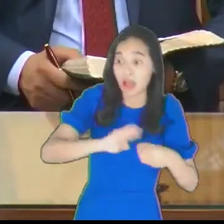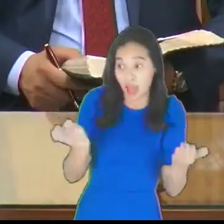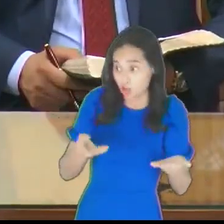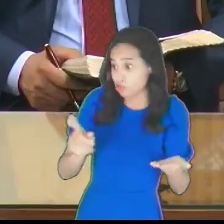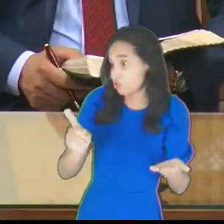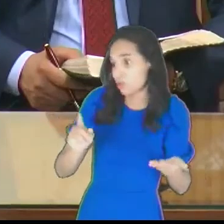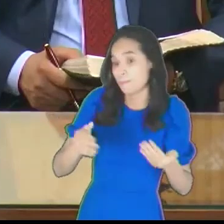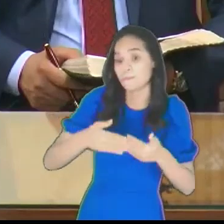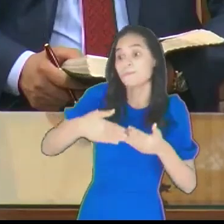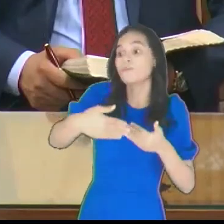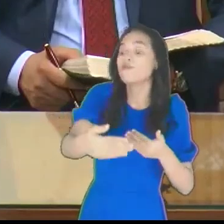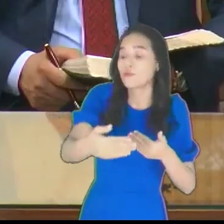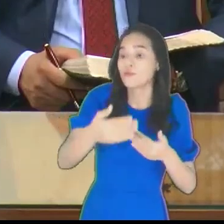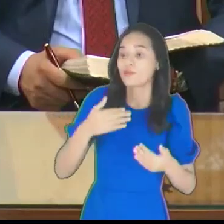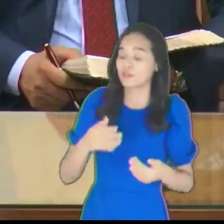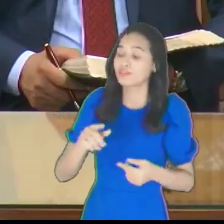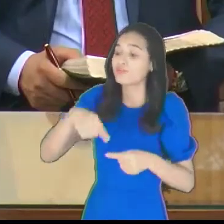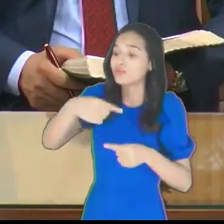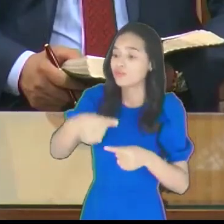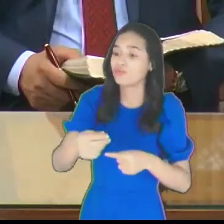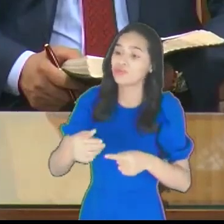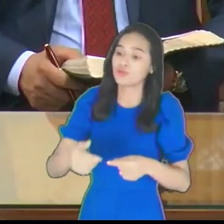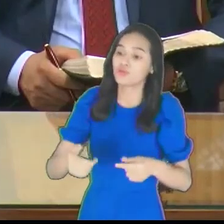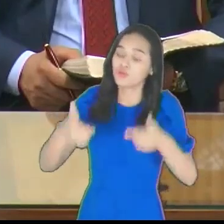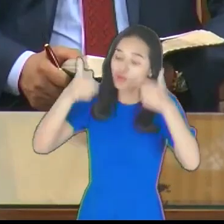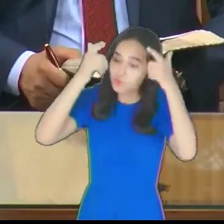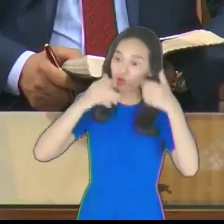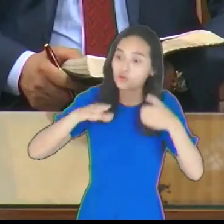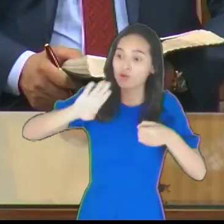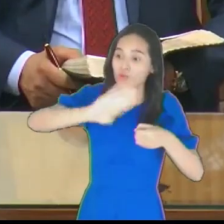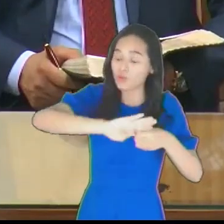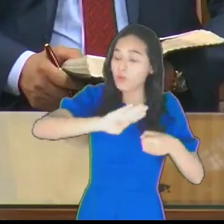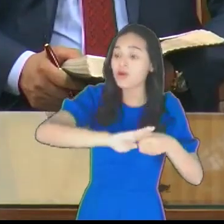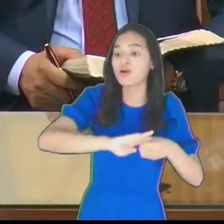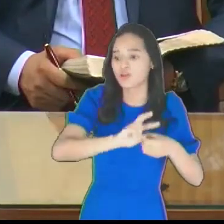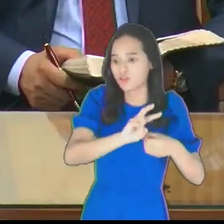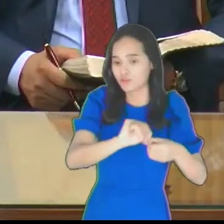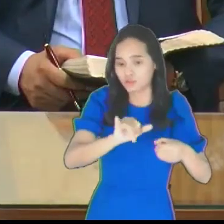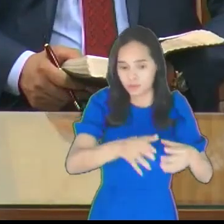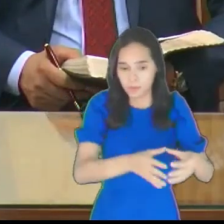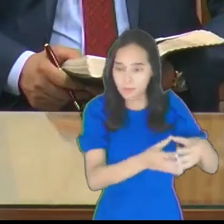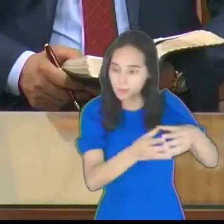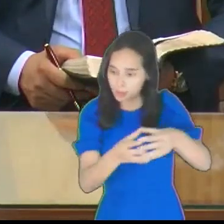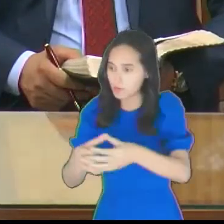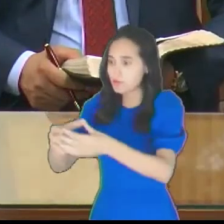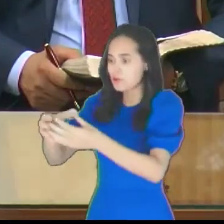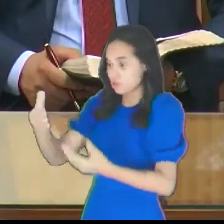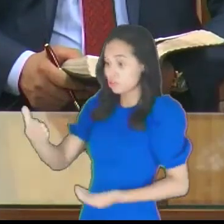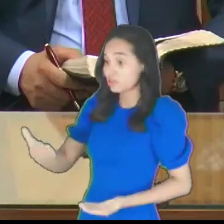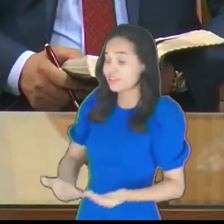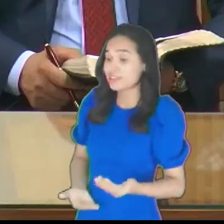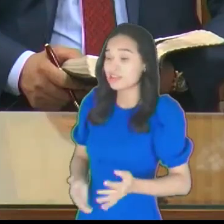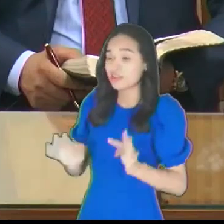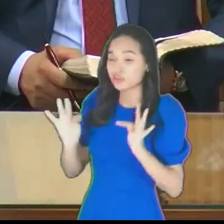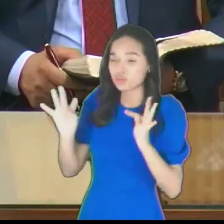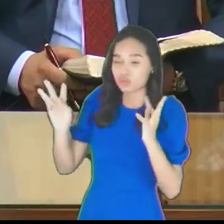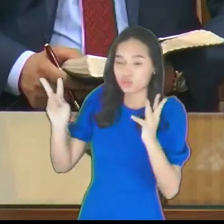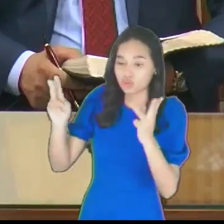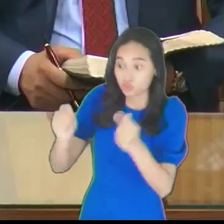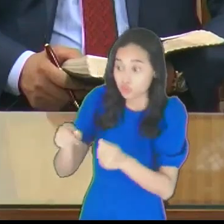o tempo que o rei da Babilônia vai mandar seus servos aqui, e tudo que